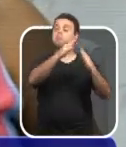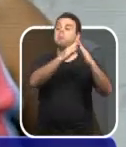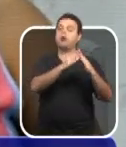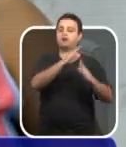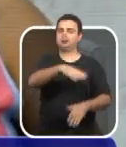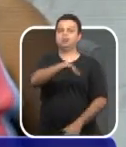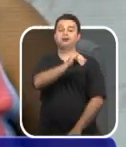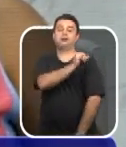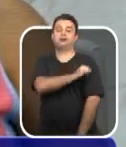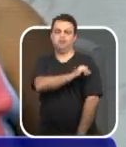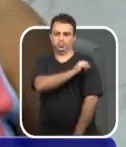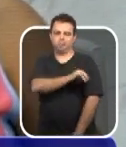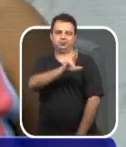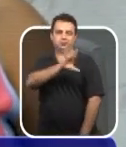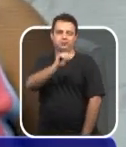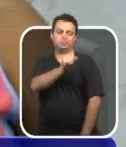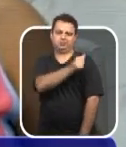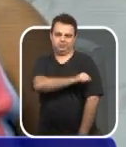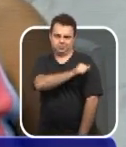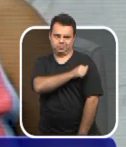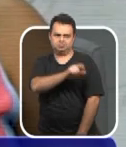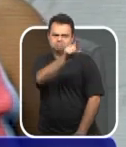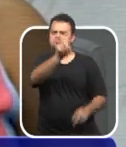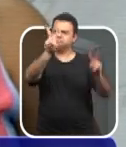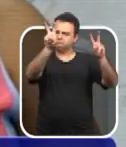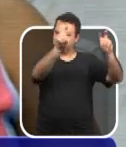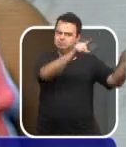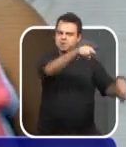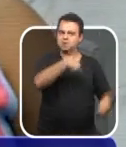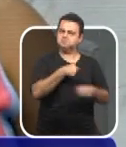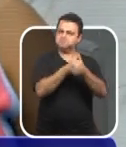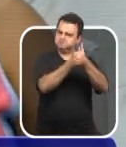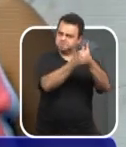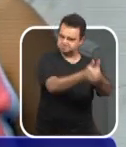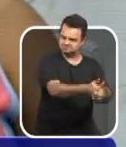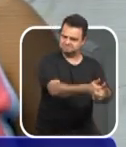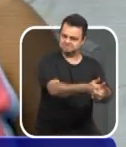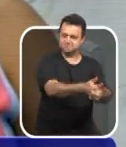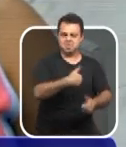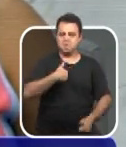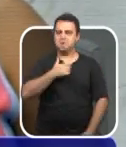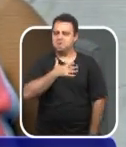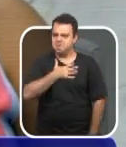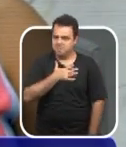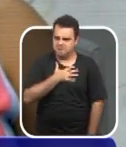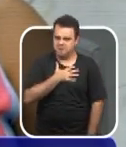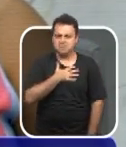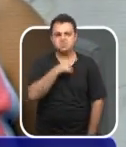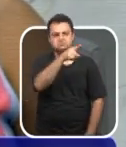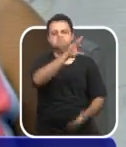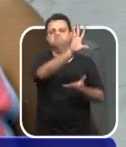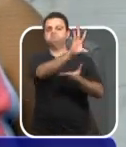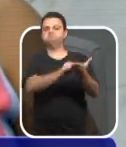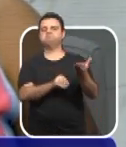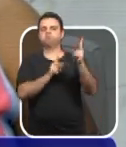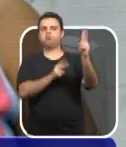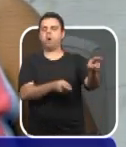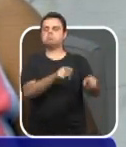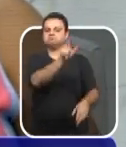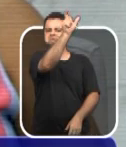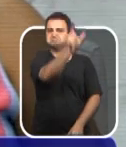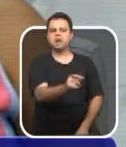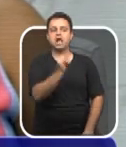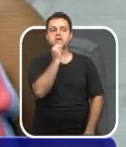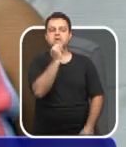ela pauta muito esses temas, então eu sou seguidora dela. Eu gosto de ter exemplos, bons